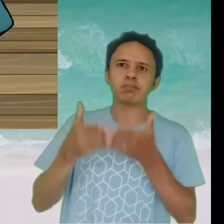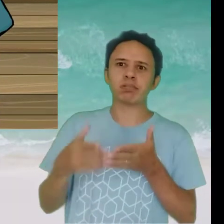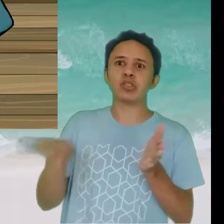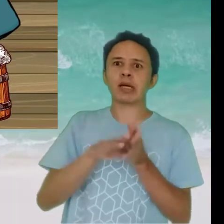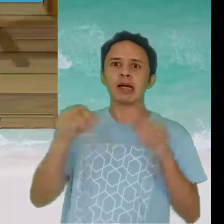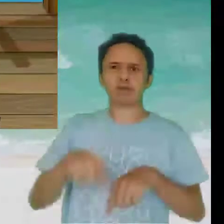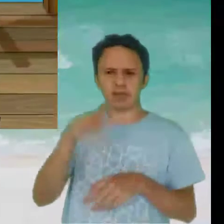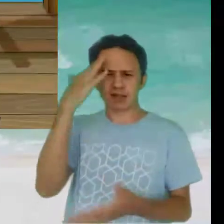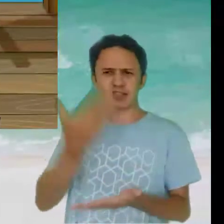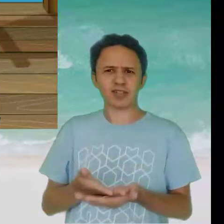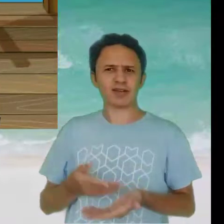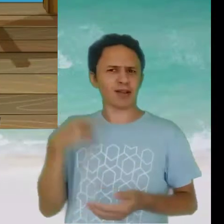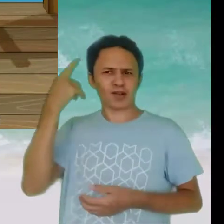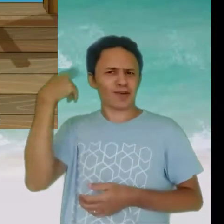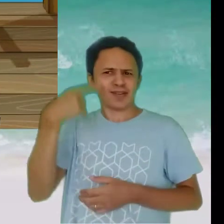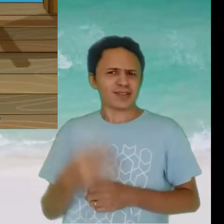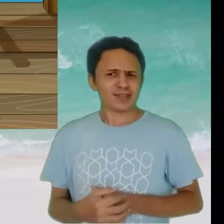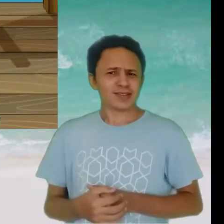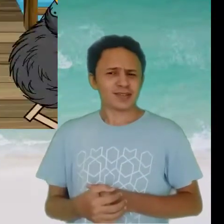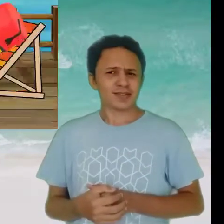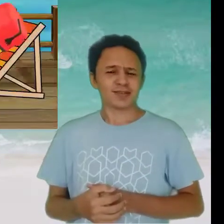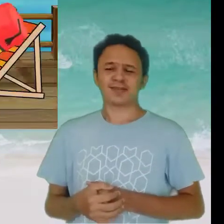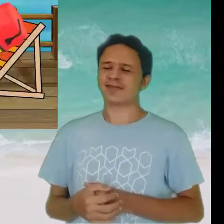Acredita nisso? Eles estão fumando bacalhau, mano?